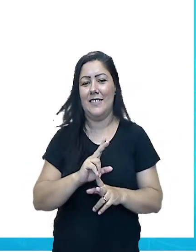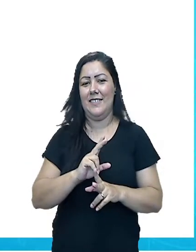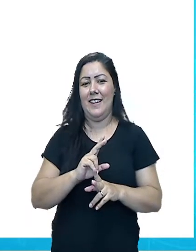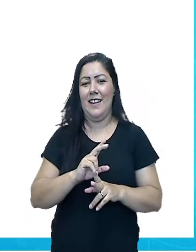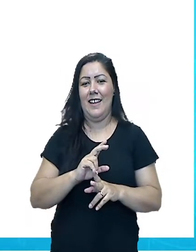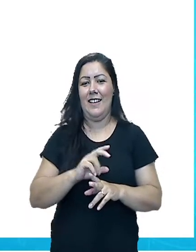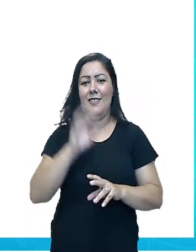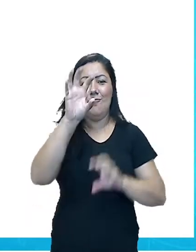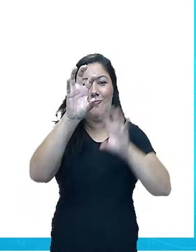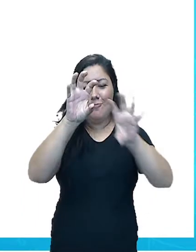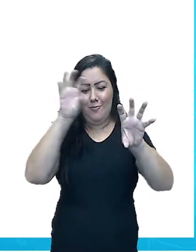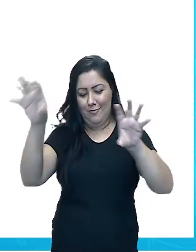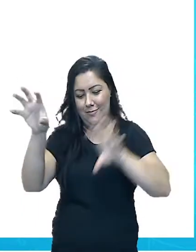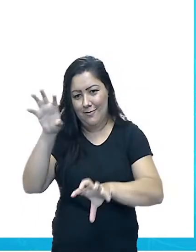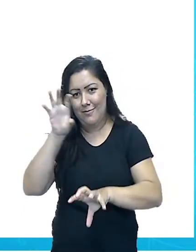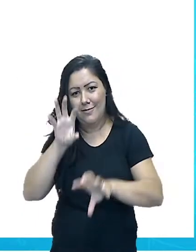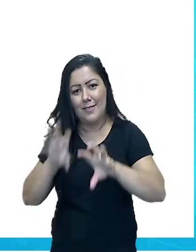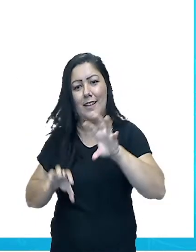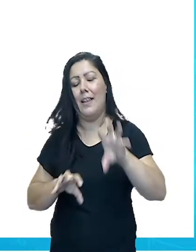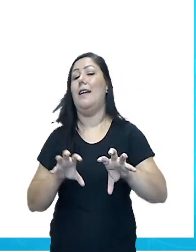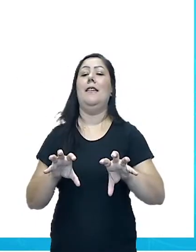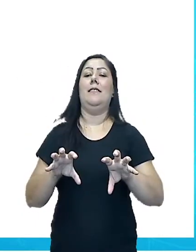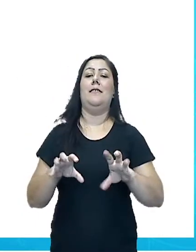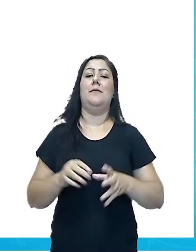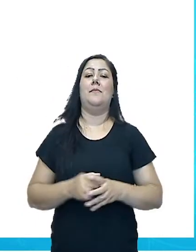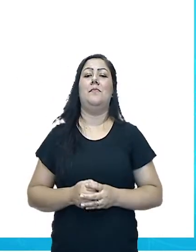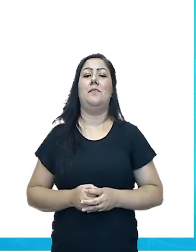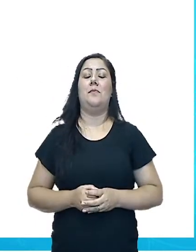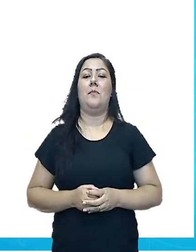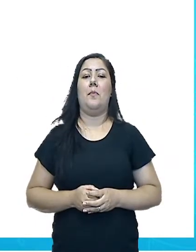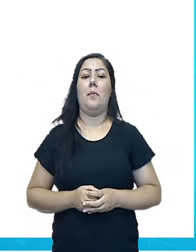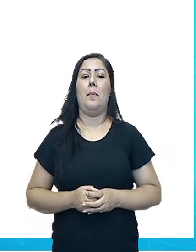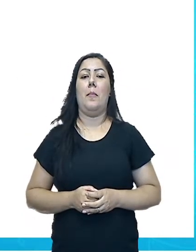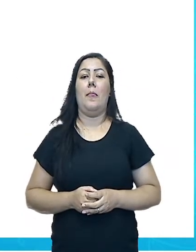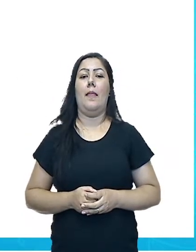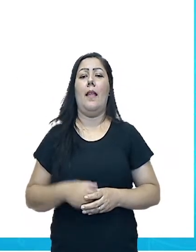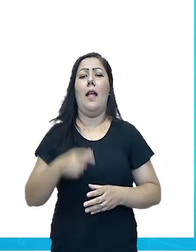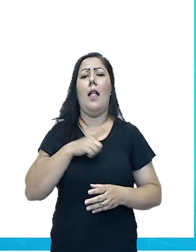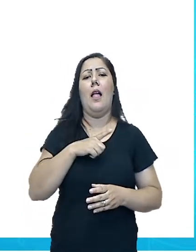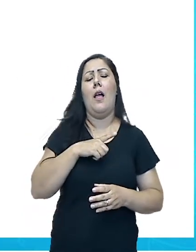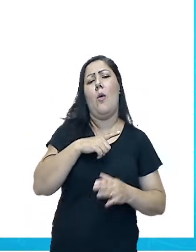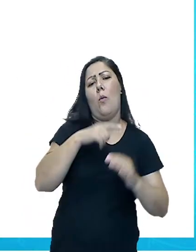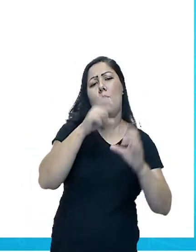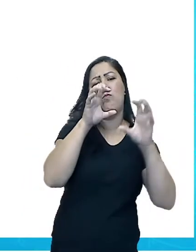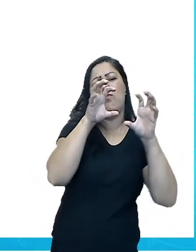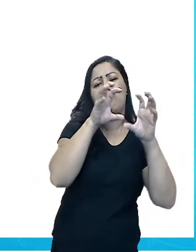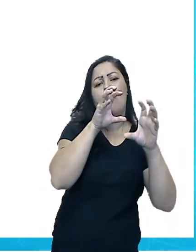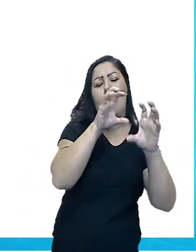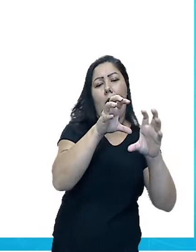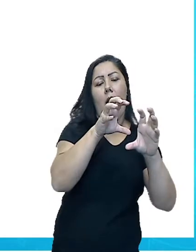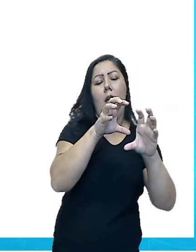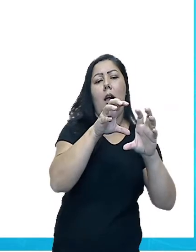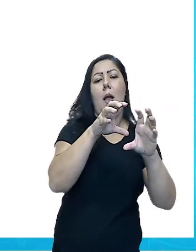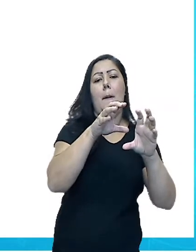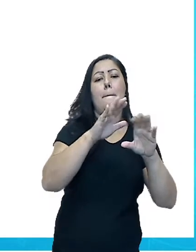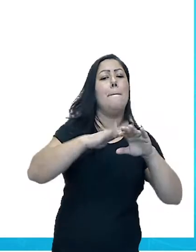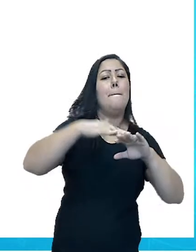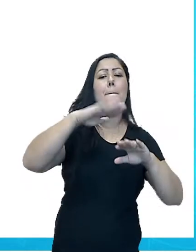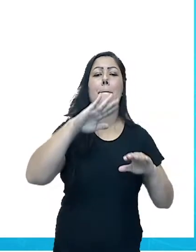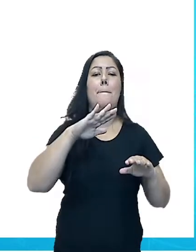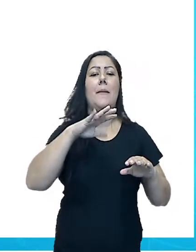lugares mais onde prevalecem, né? Mais as florestas. Aqui tem um